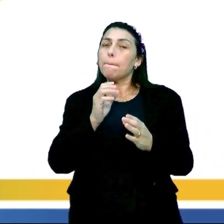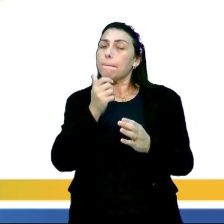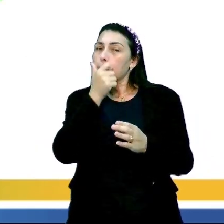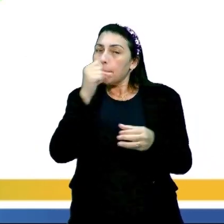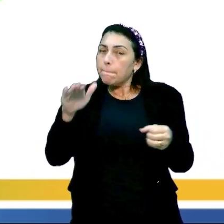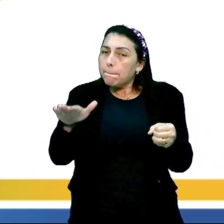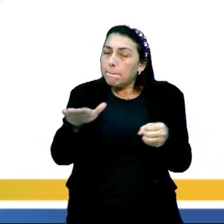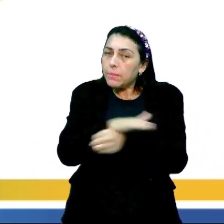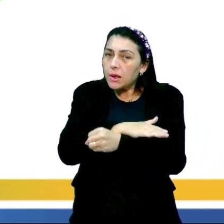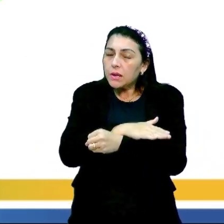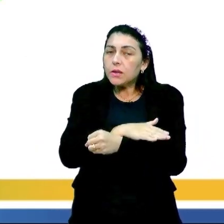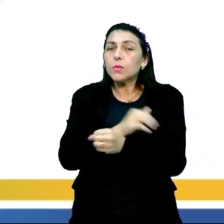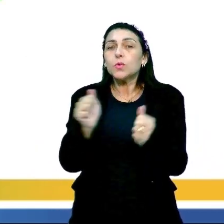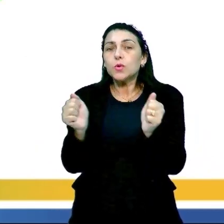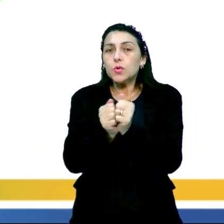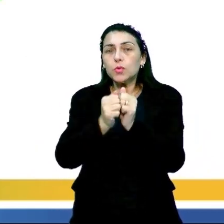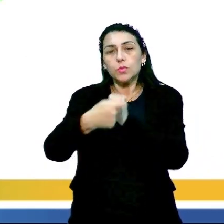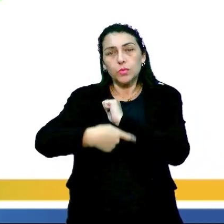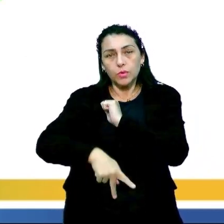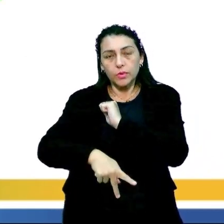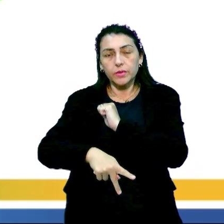embaixo, junto de nós.